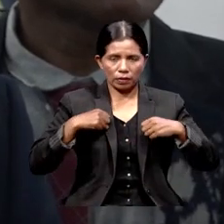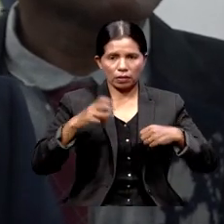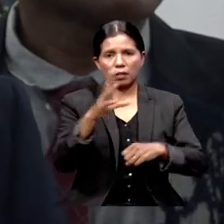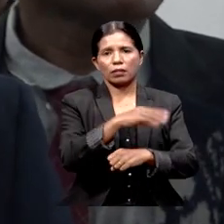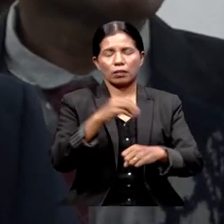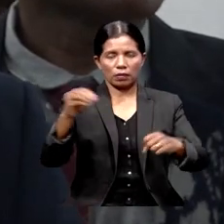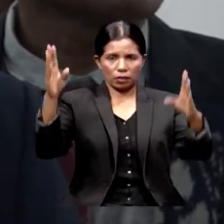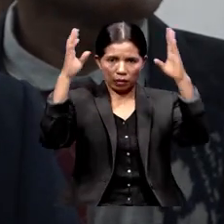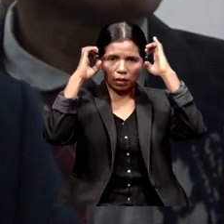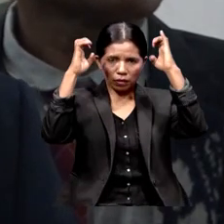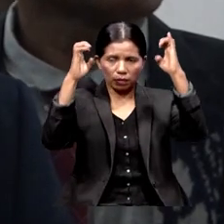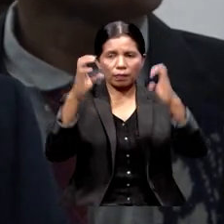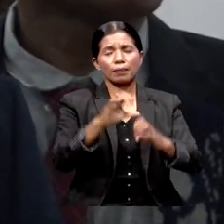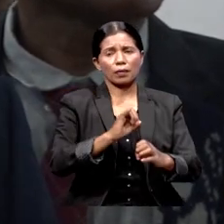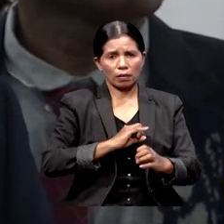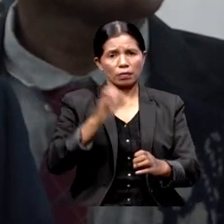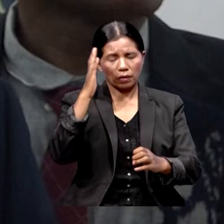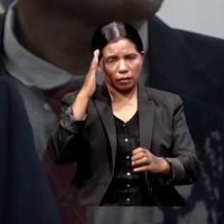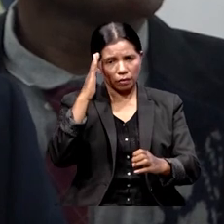nomos educação, aure nesai